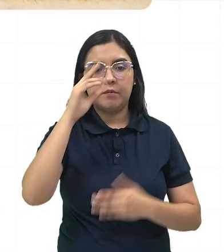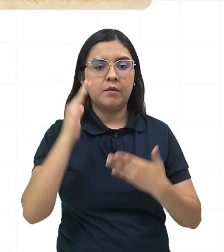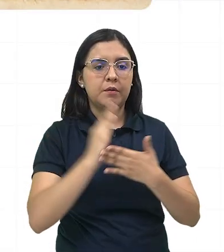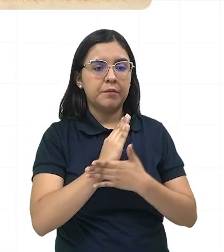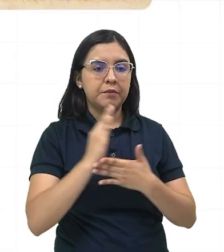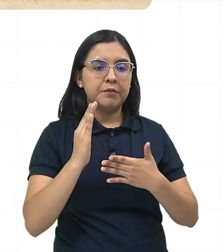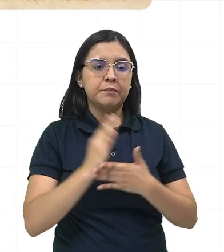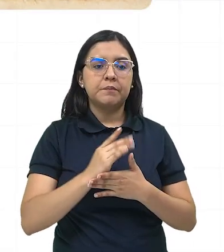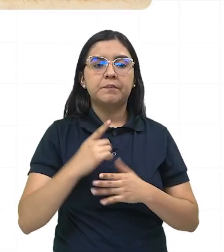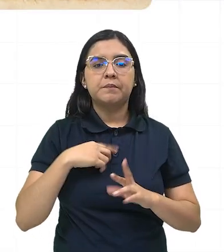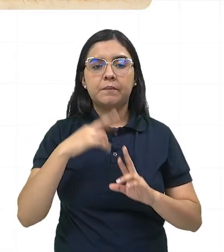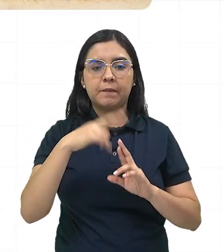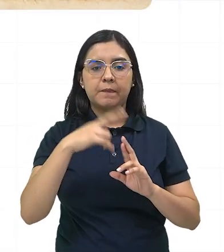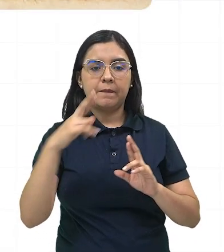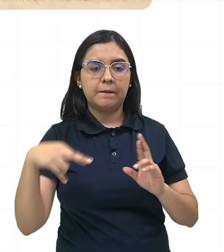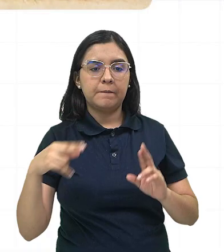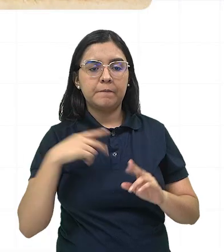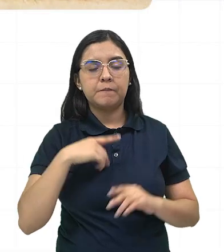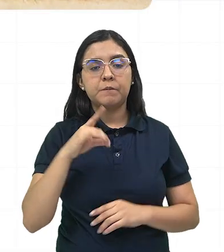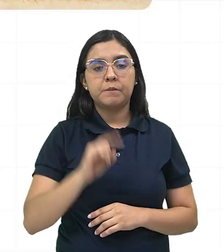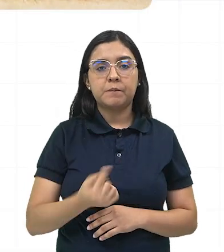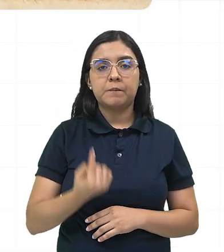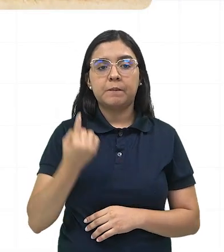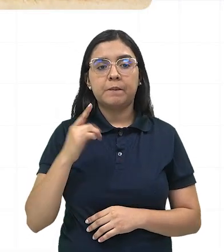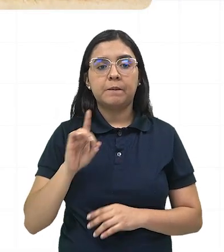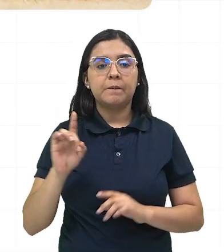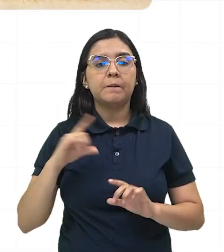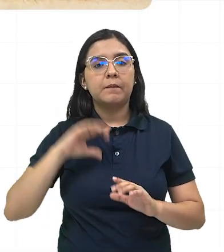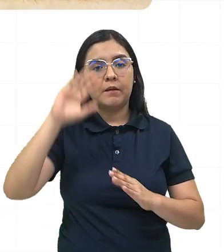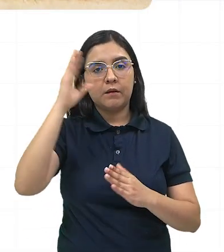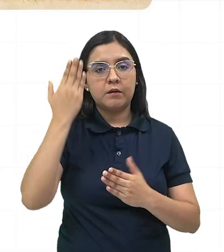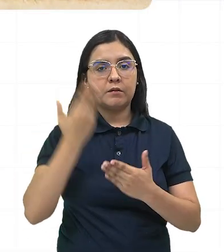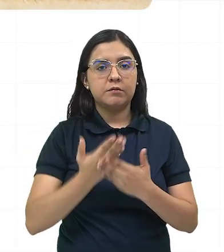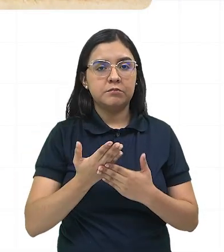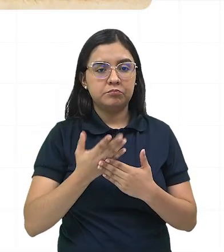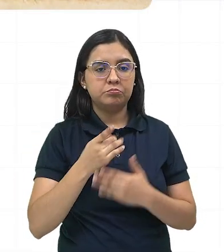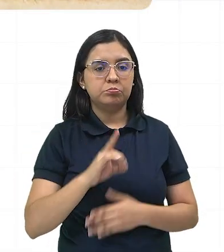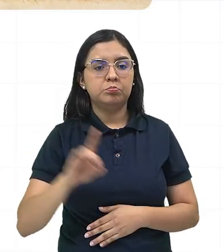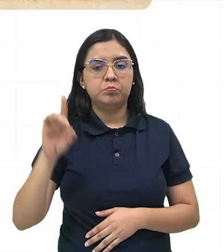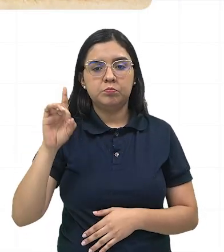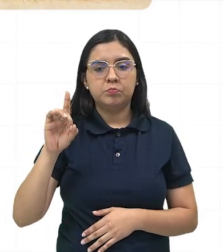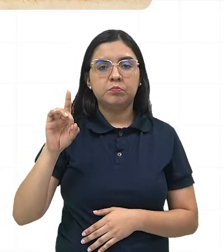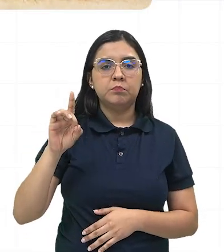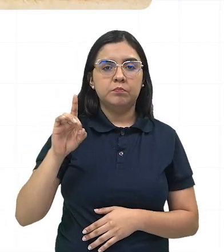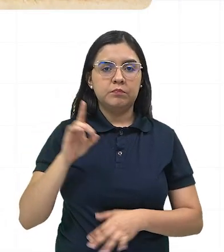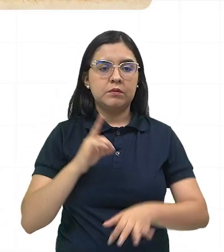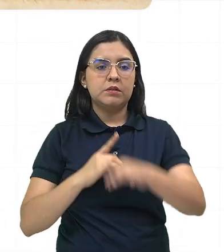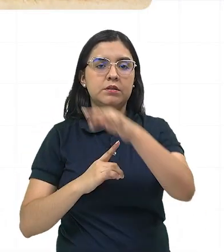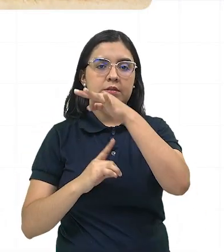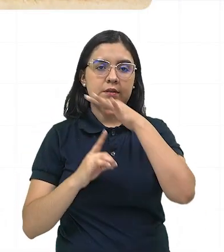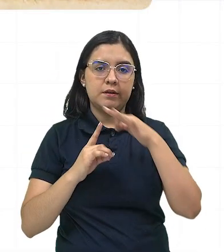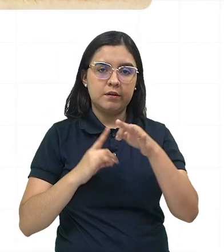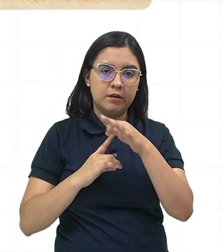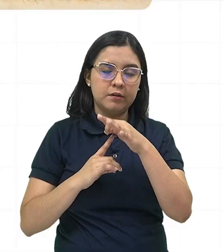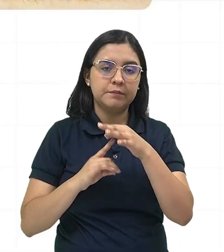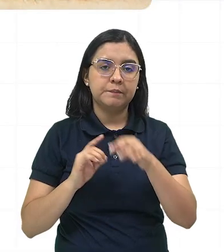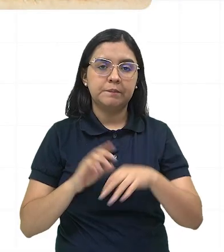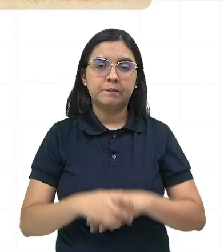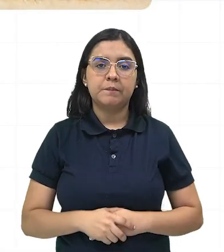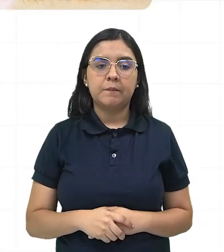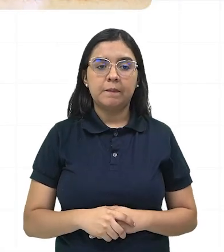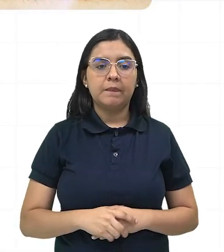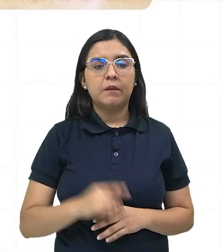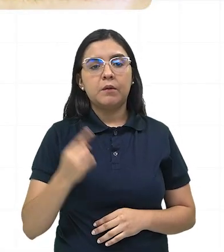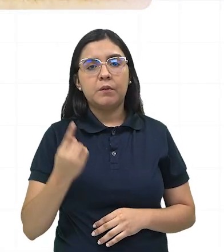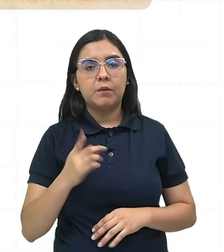ideias, né? Para as religiões teístas, as pessoas são aquelas que acreditam em um ser, uma pessoa divina e sagrada, ou seja, em um